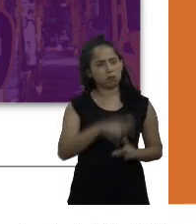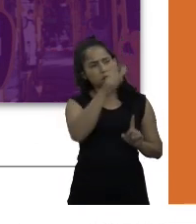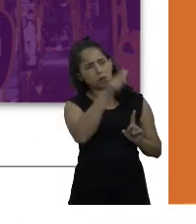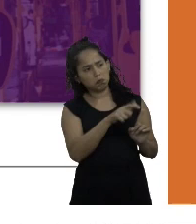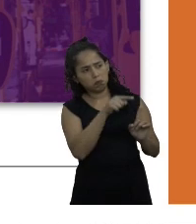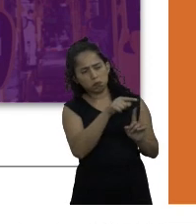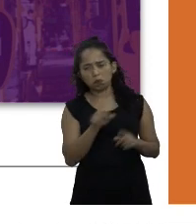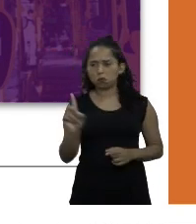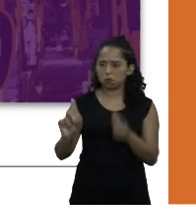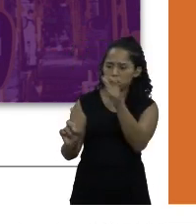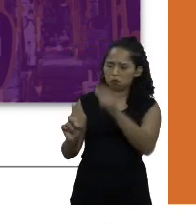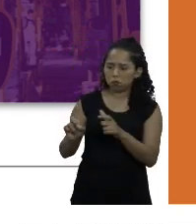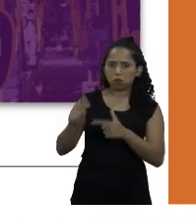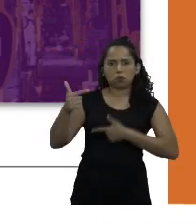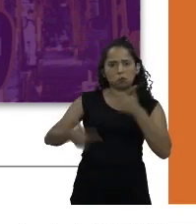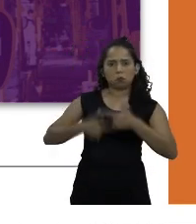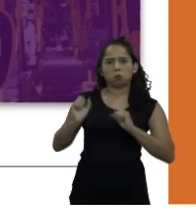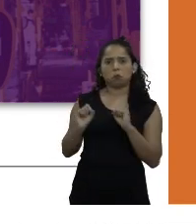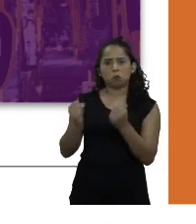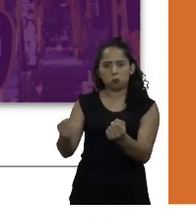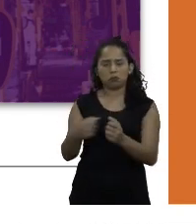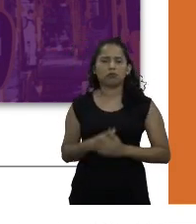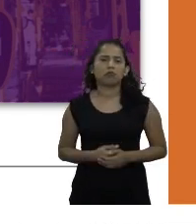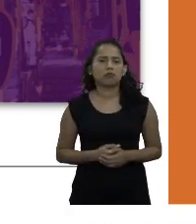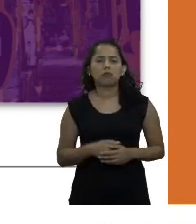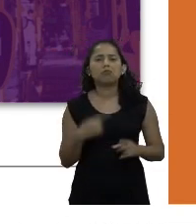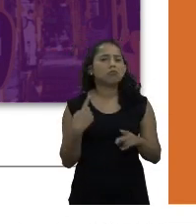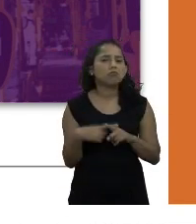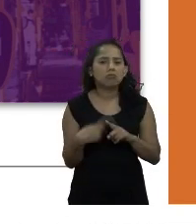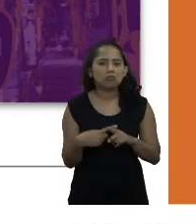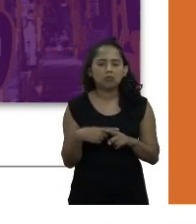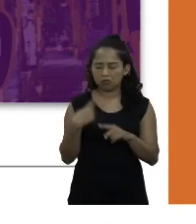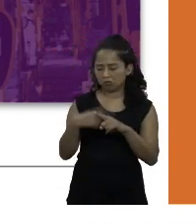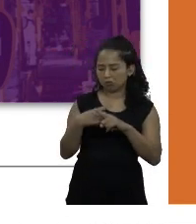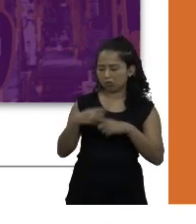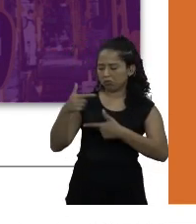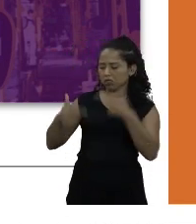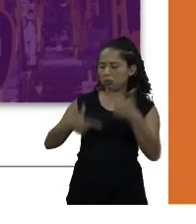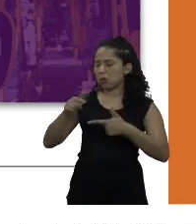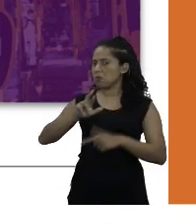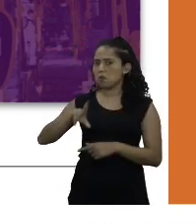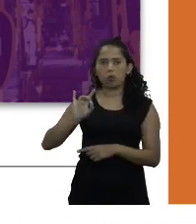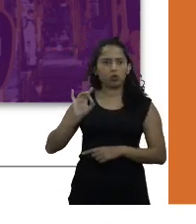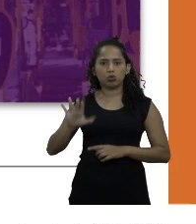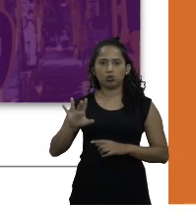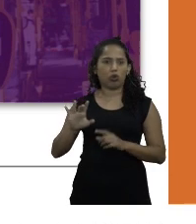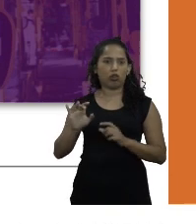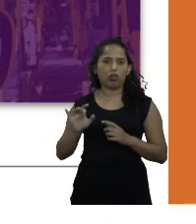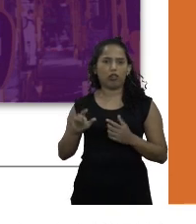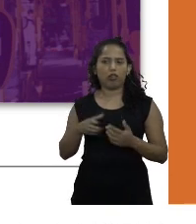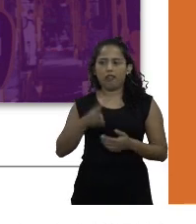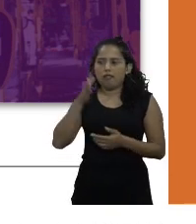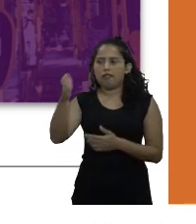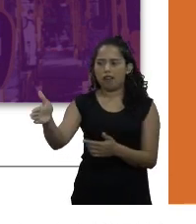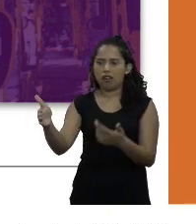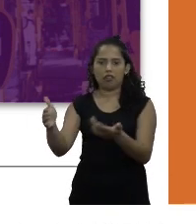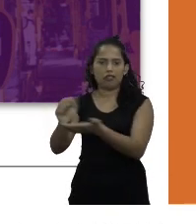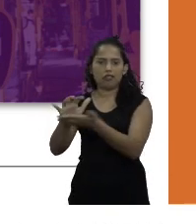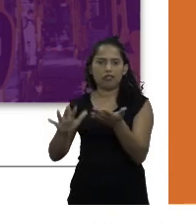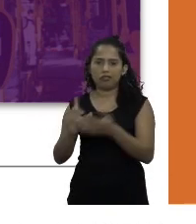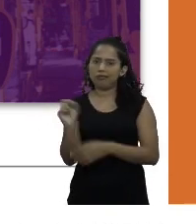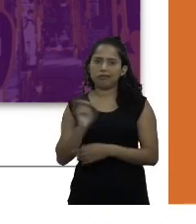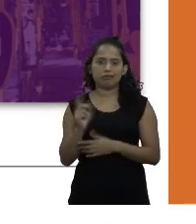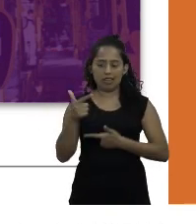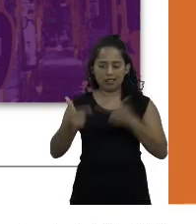é trabalhador ou trabalhadora. Isso porque, gente, o trabalho não é só ir lá, fazer uma tarefa e voltar para casa. O trabalho é muito